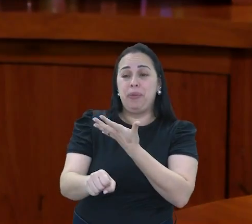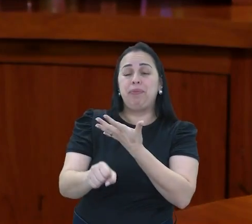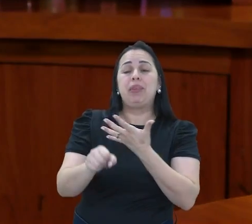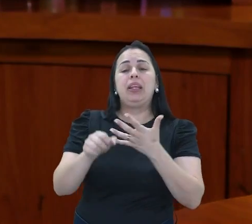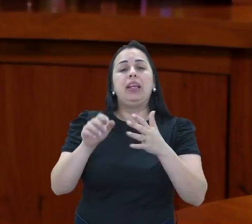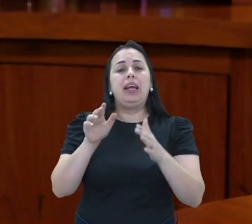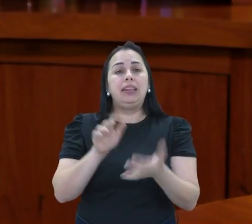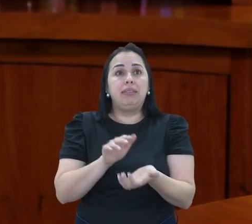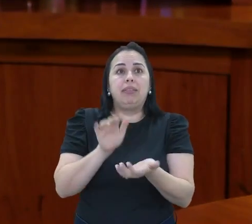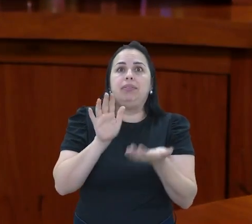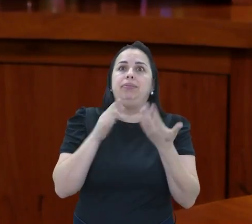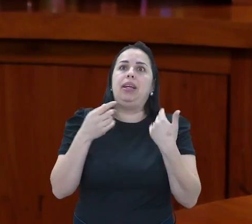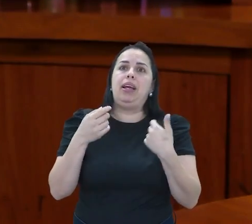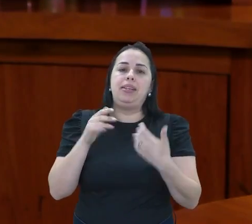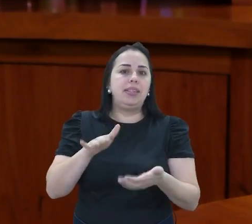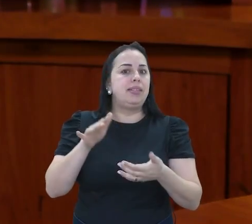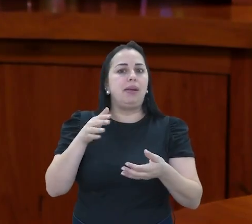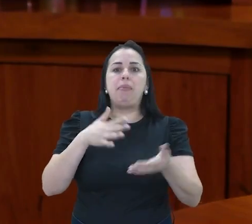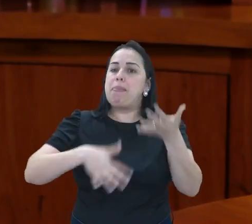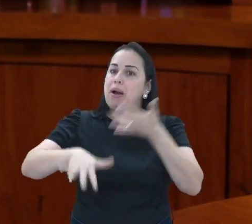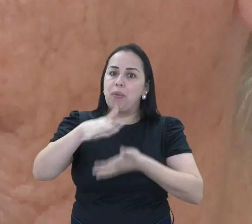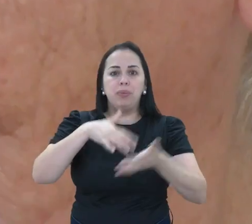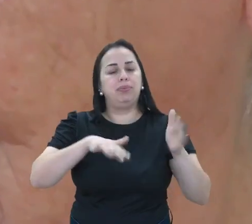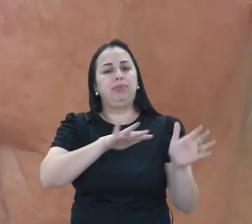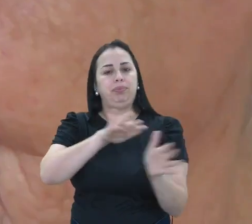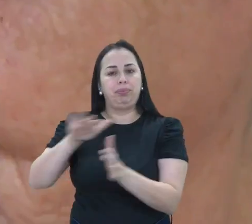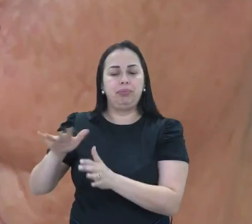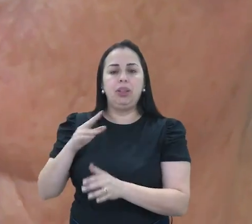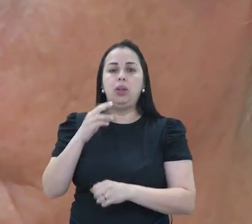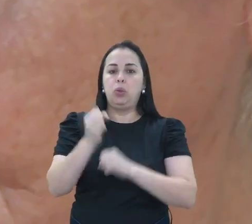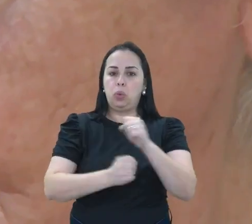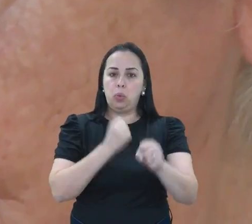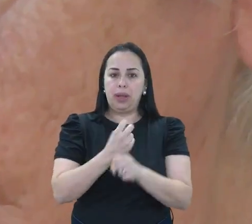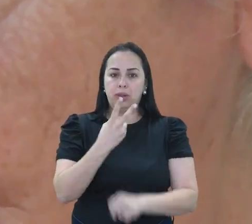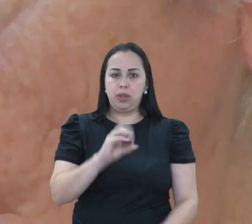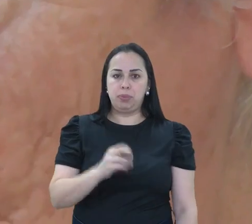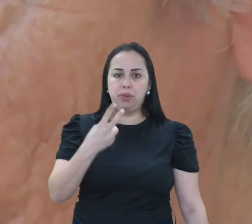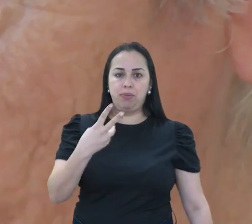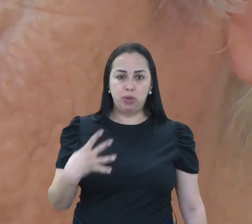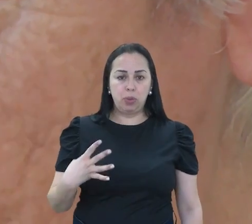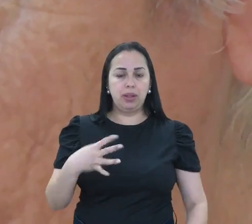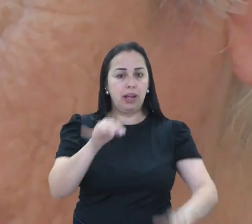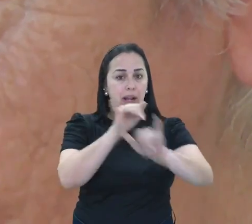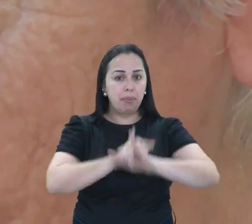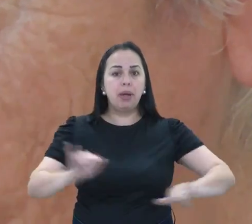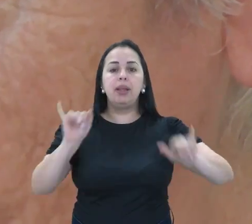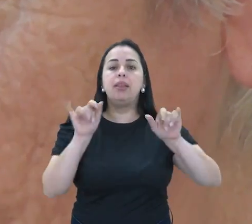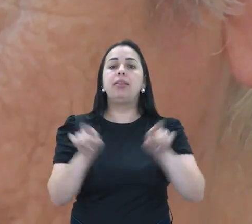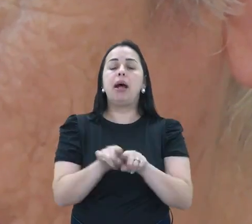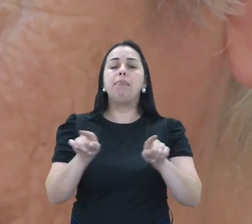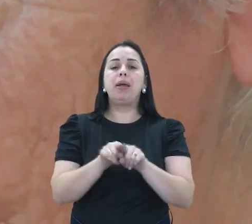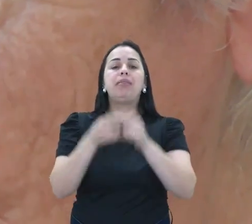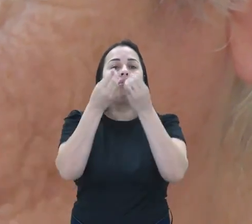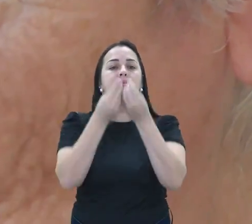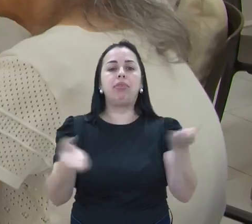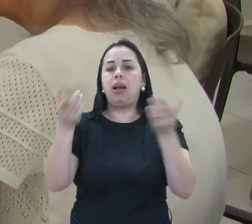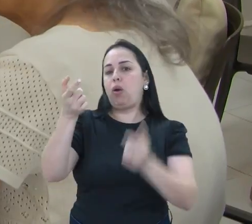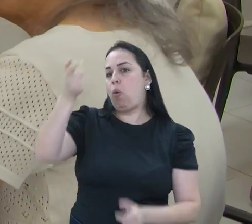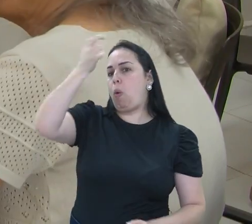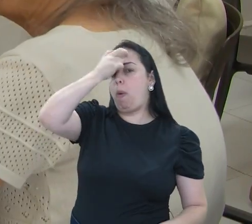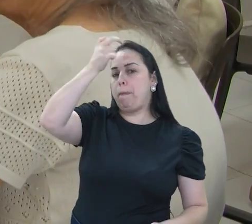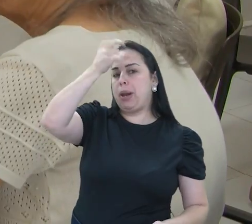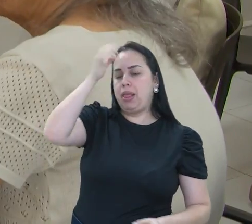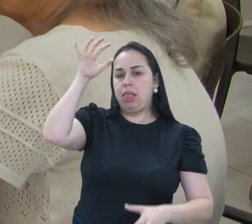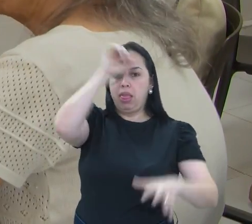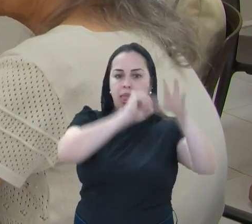causa ali um desajuste, né, em toda uma família. Em 2024, a campanha também busca incentivar a